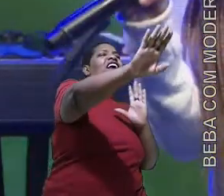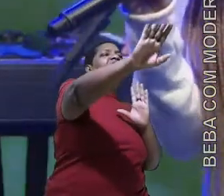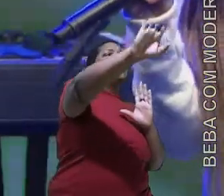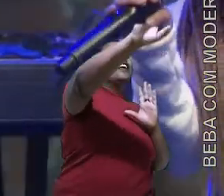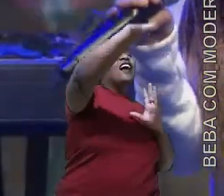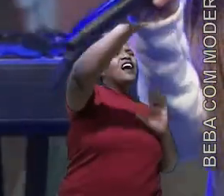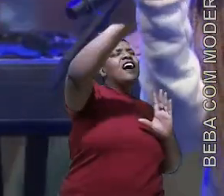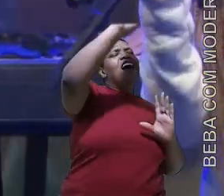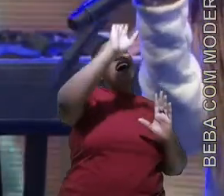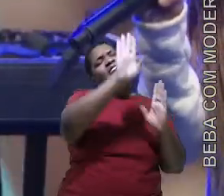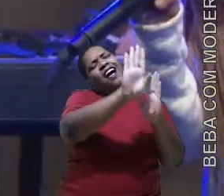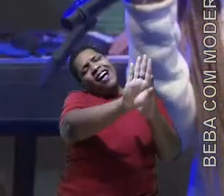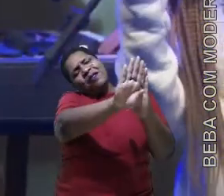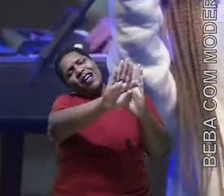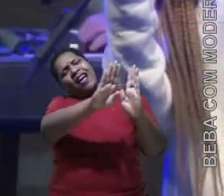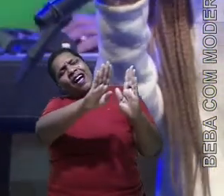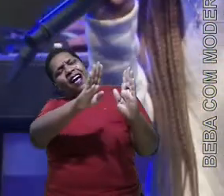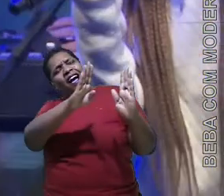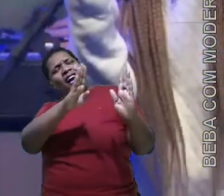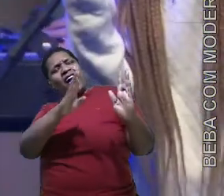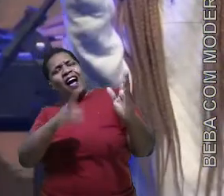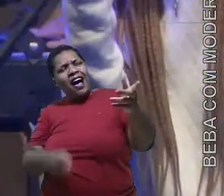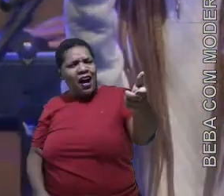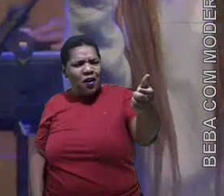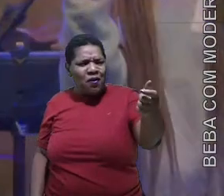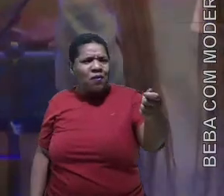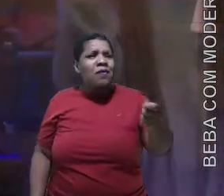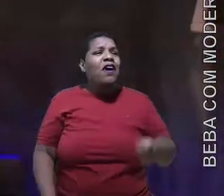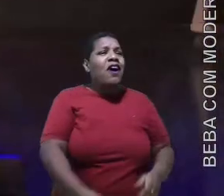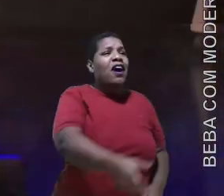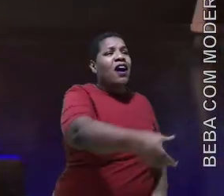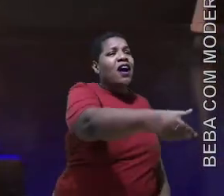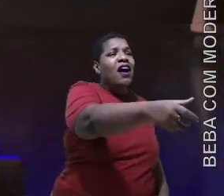E aí eu